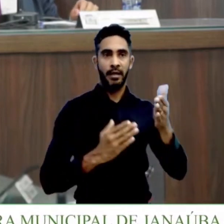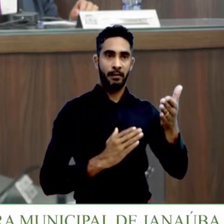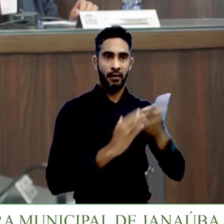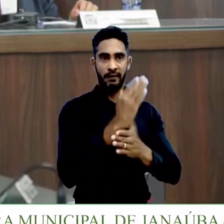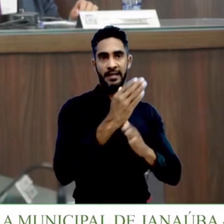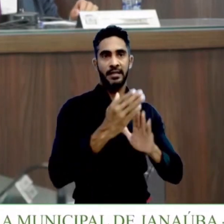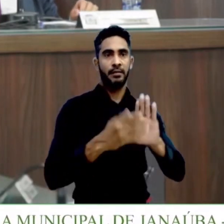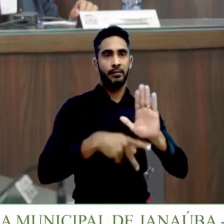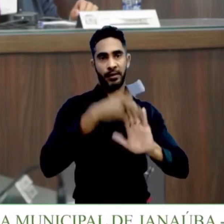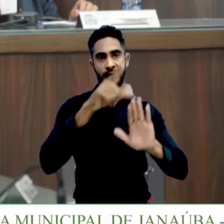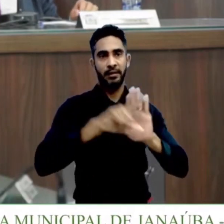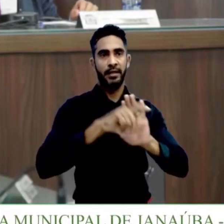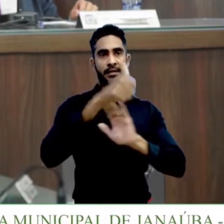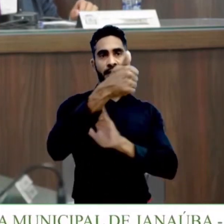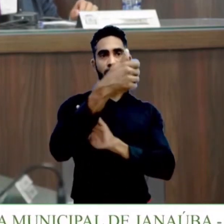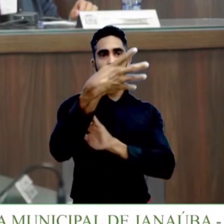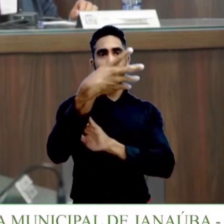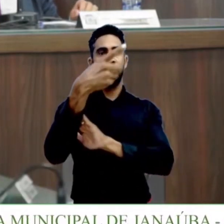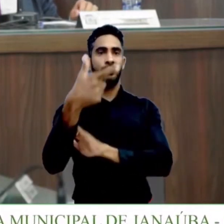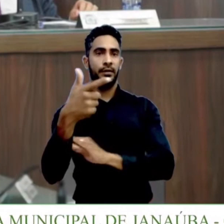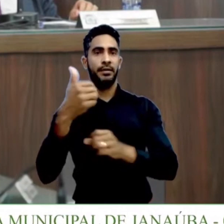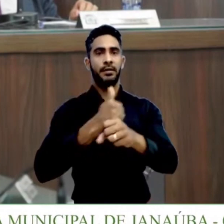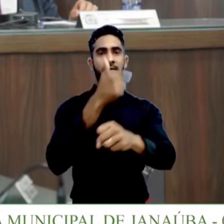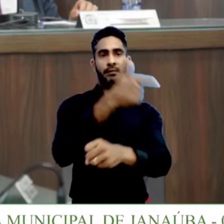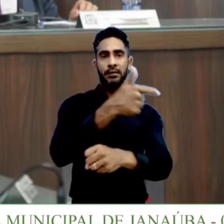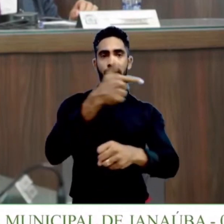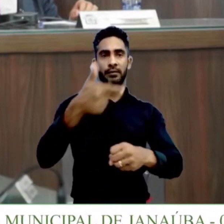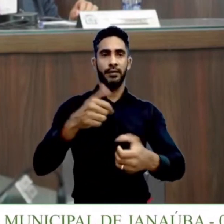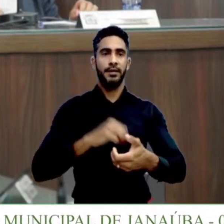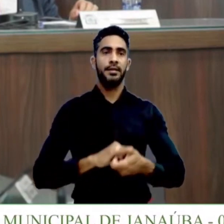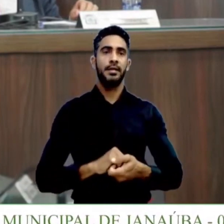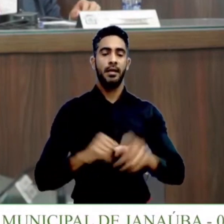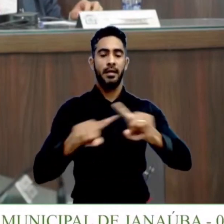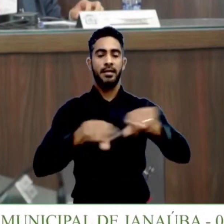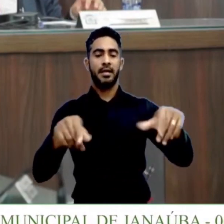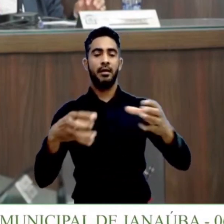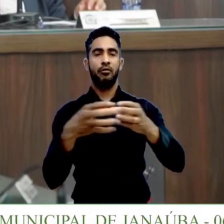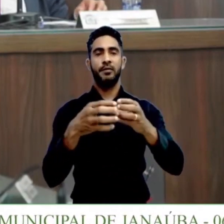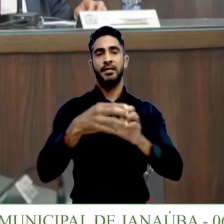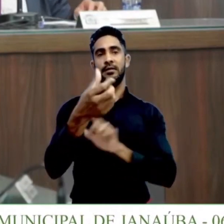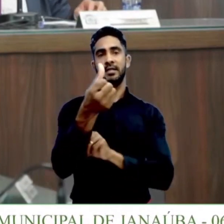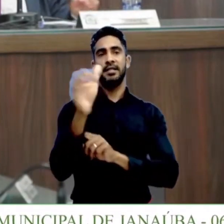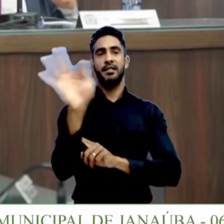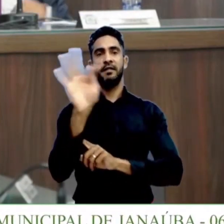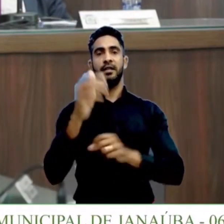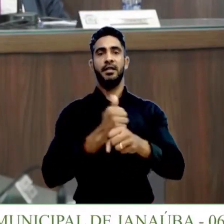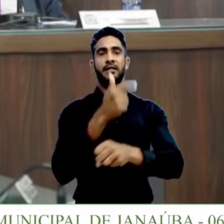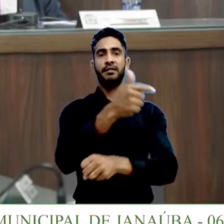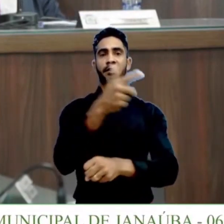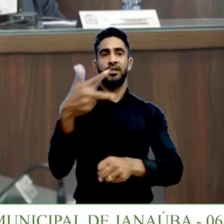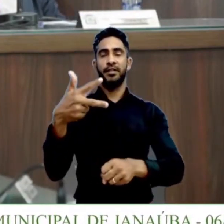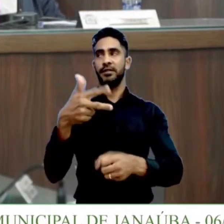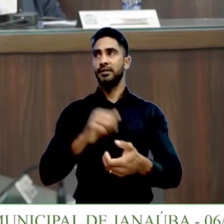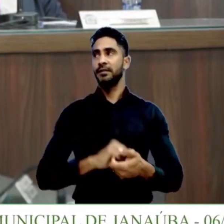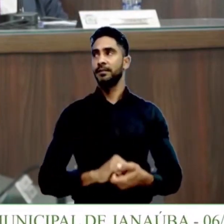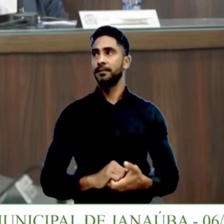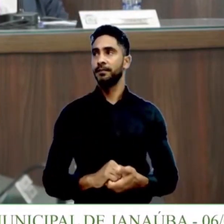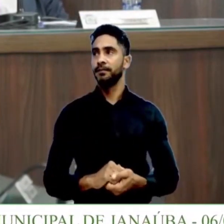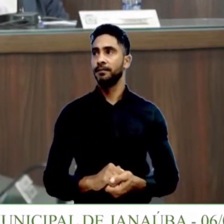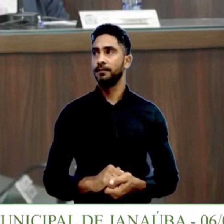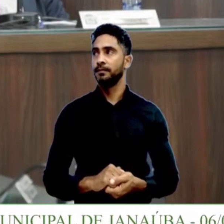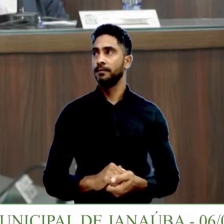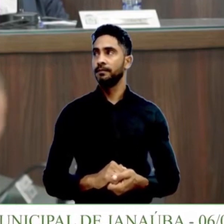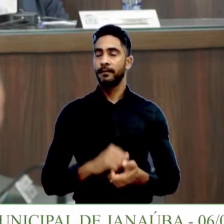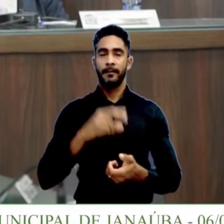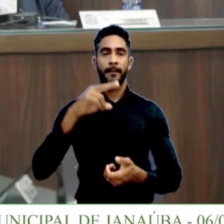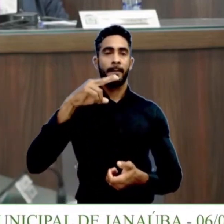projeto de lei 142 de 2022. Sala da Comissão, 6 de fevereiro de 2023.